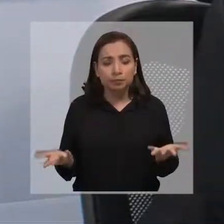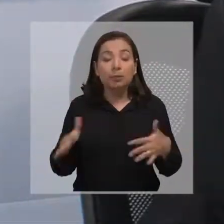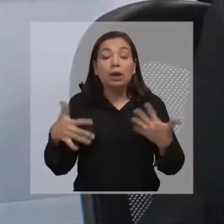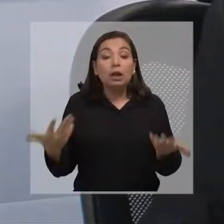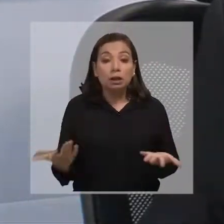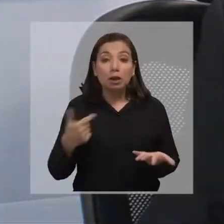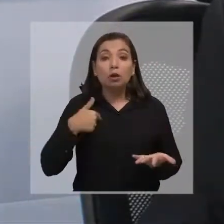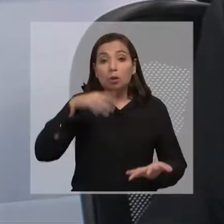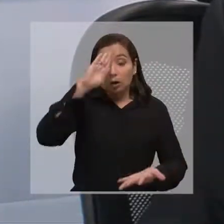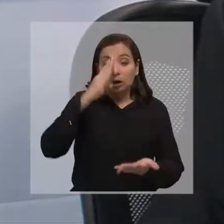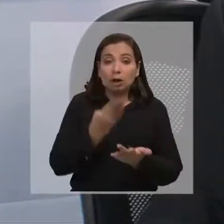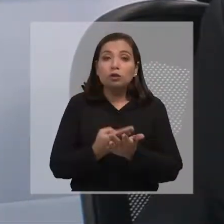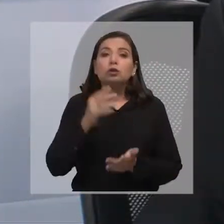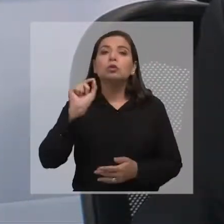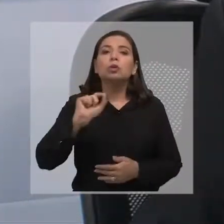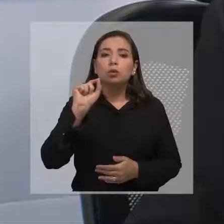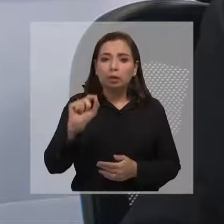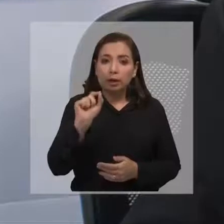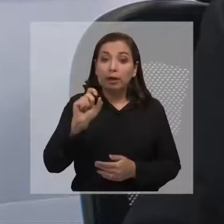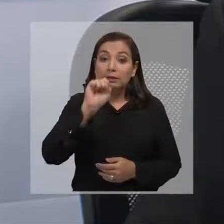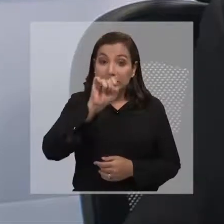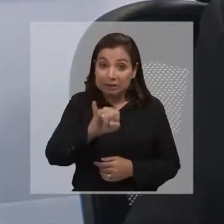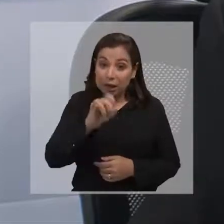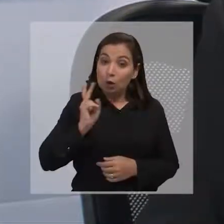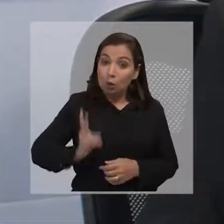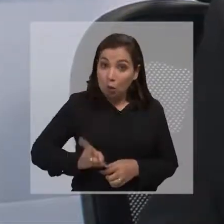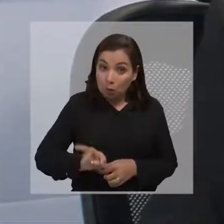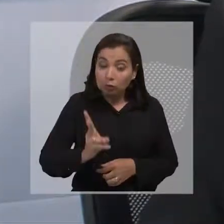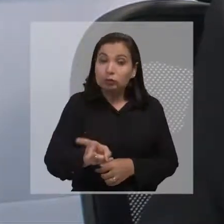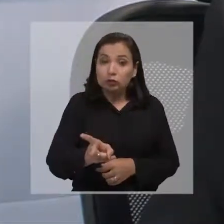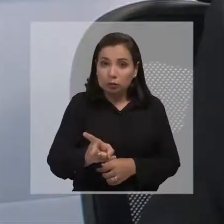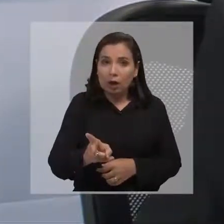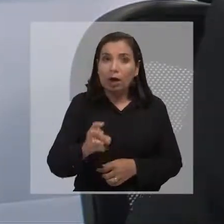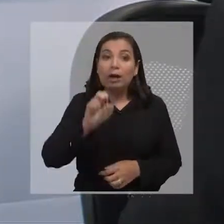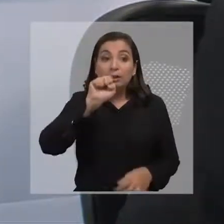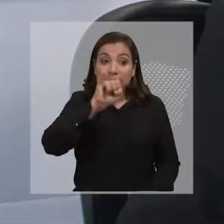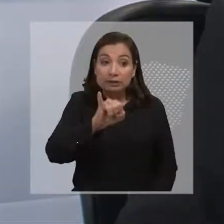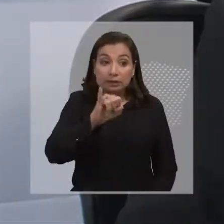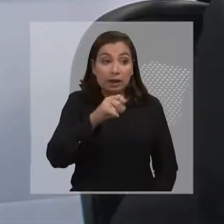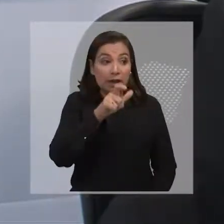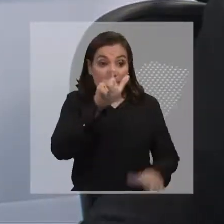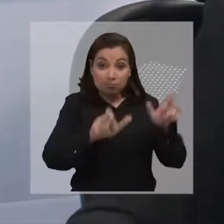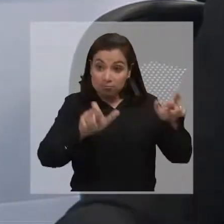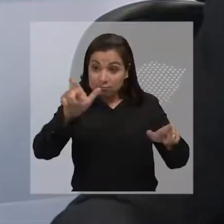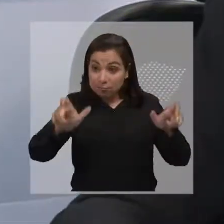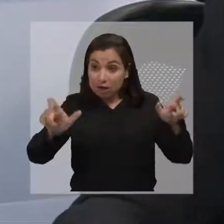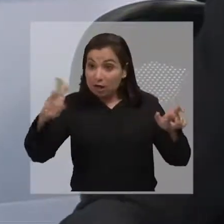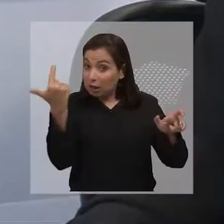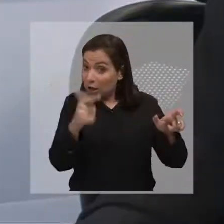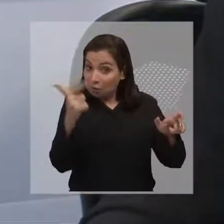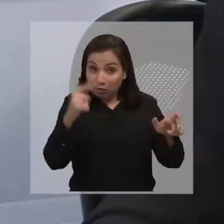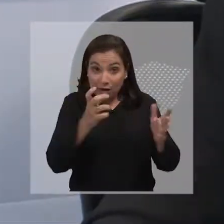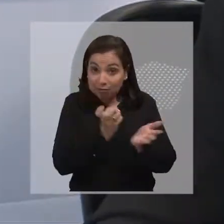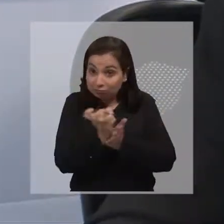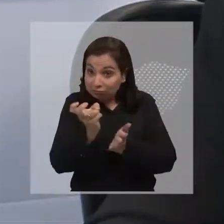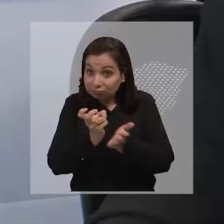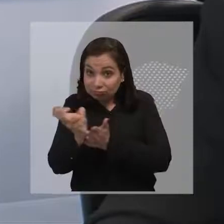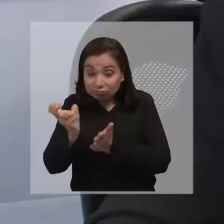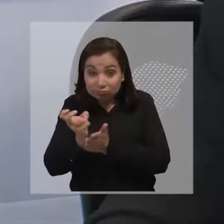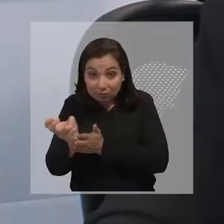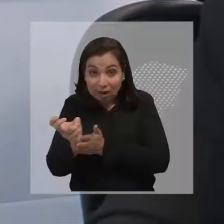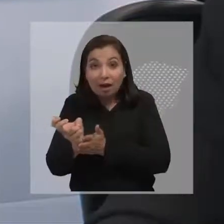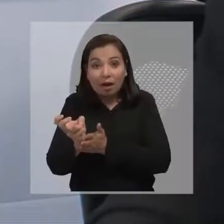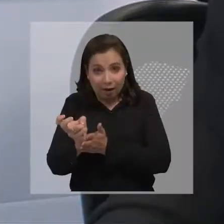eu acredito que se no andar da carruagem algumas figuras não foram literalmente dispensadas do